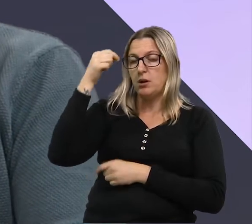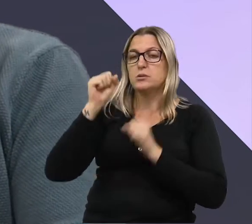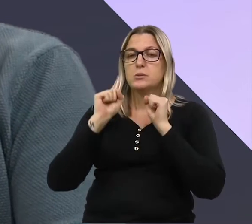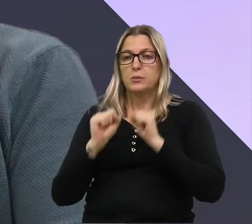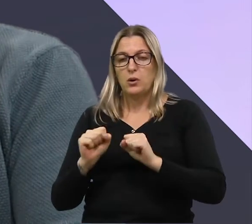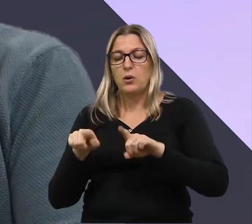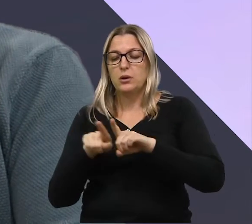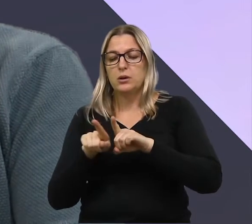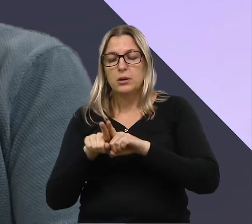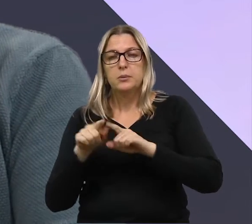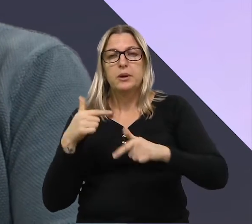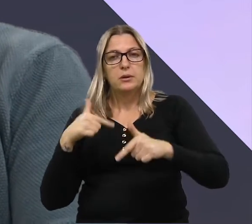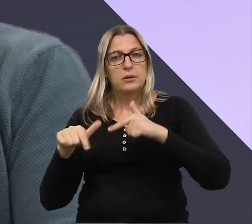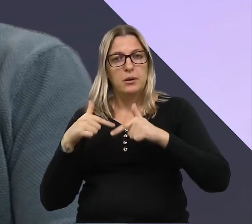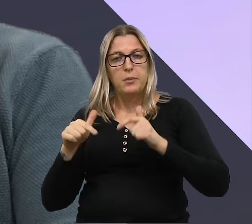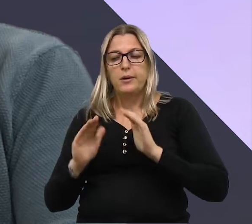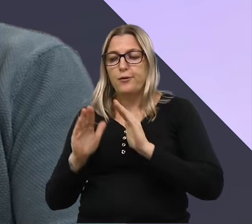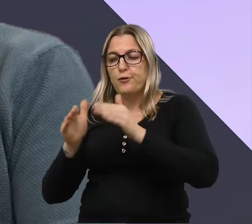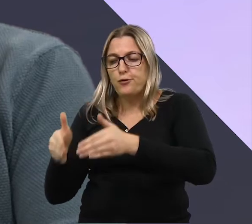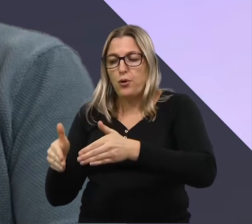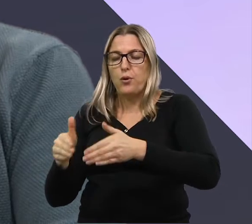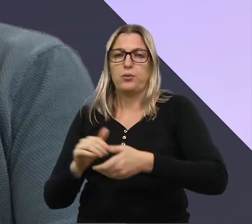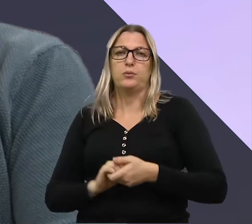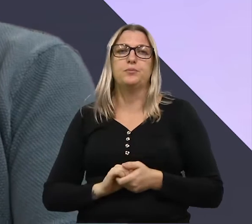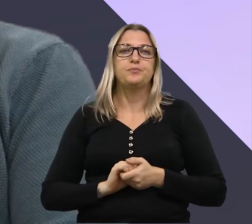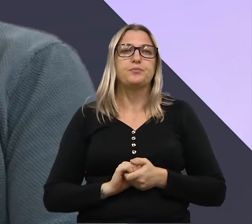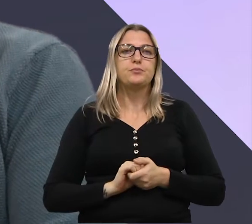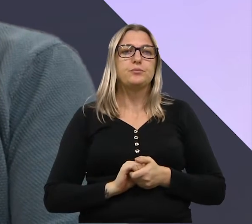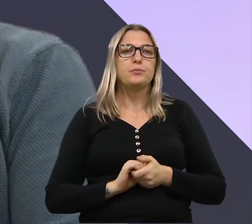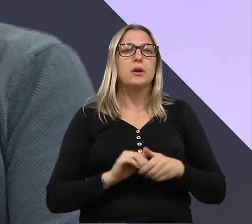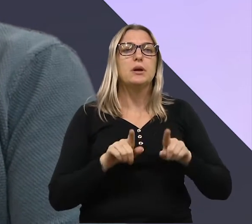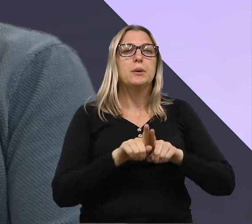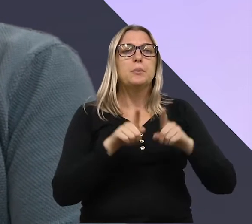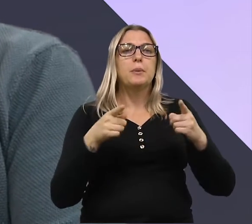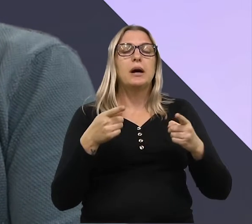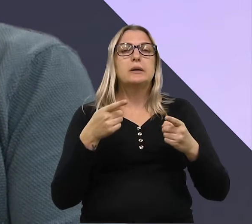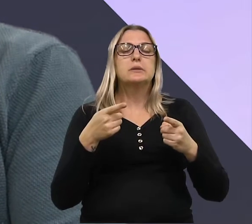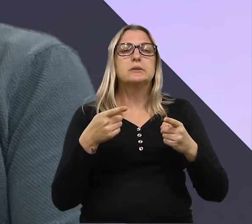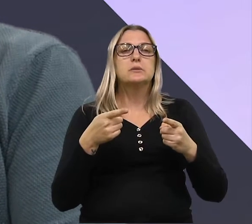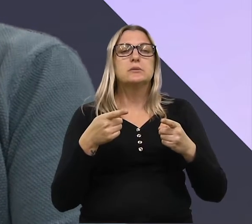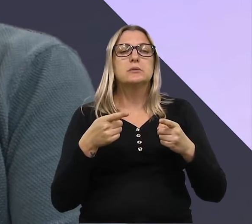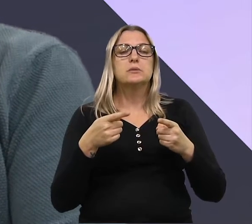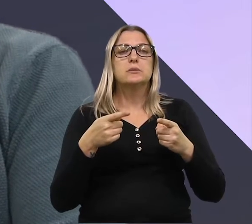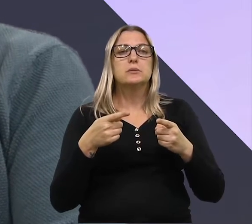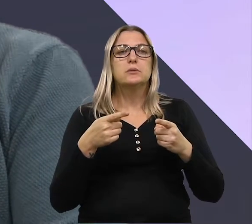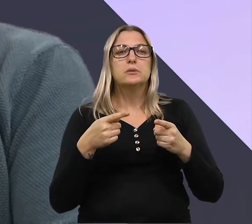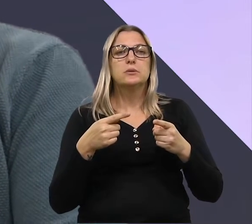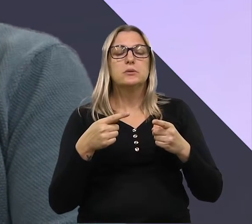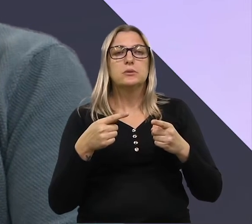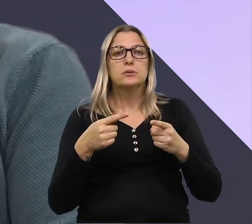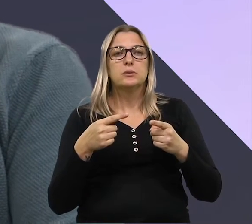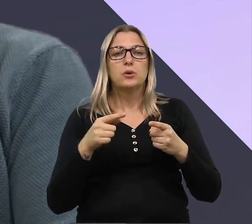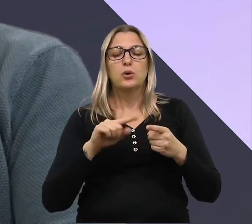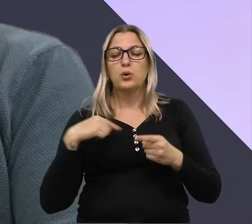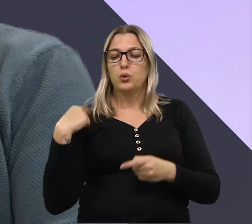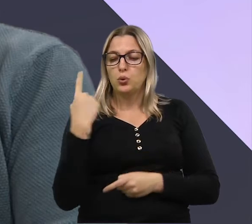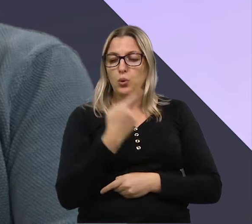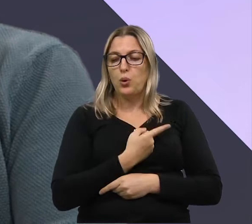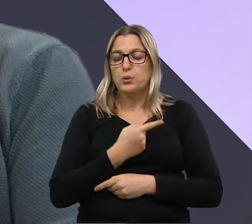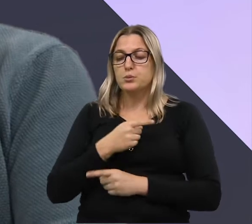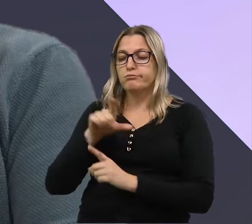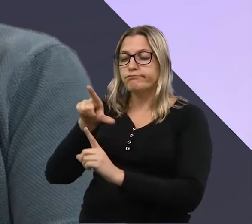podem também trabalhar dentro dessa questão fazer um trabalho bem amplo mas propriamente dito nós fazemos lá